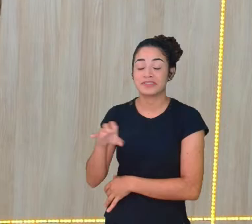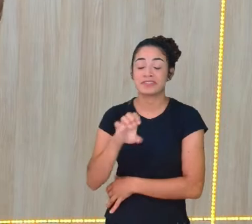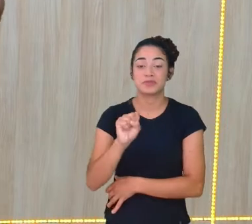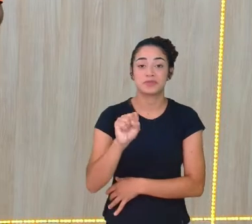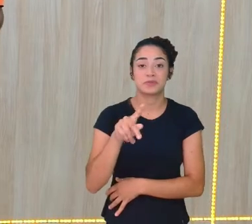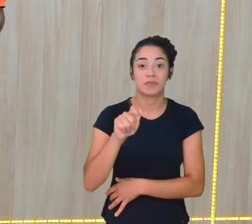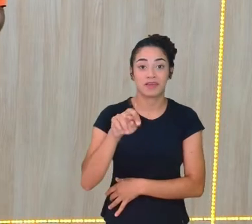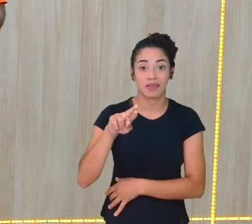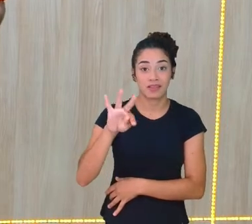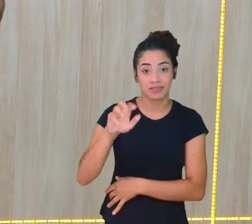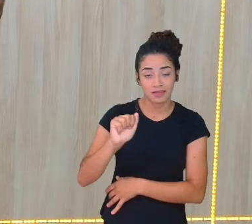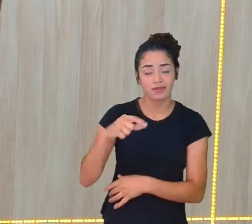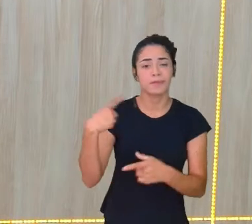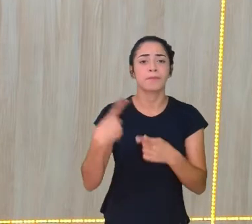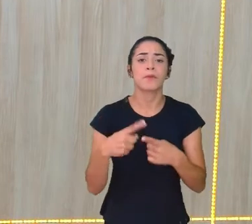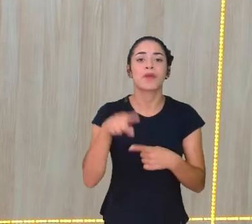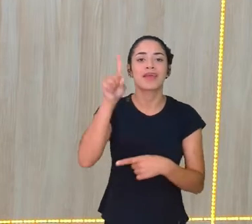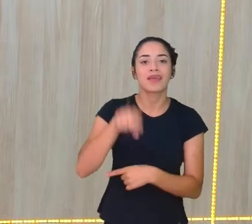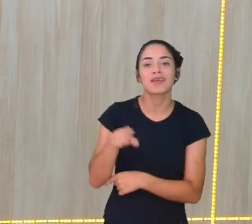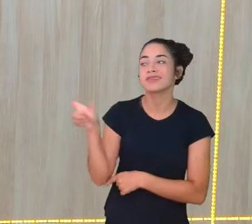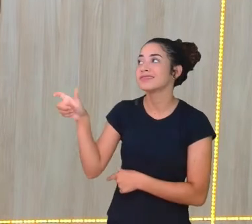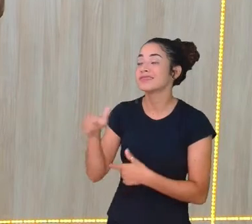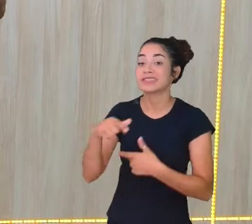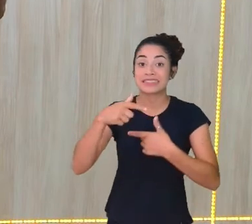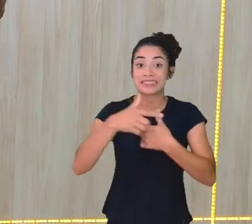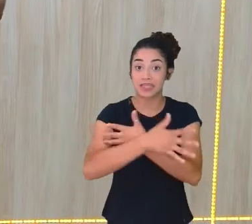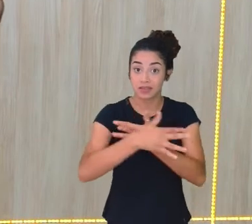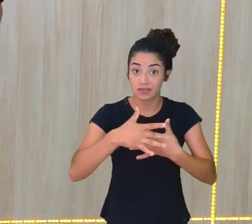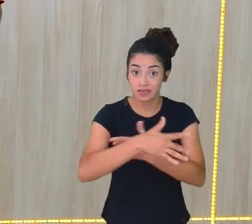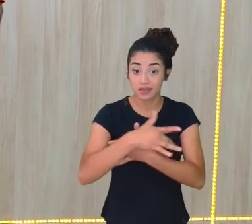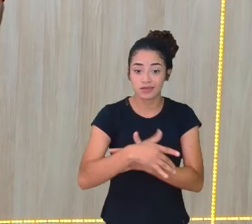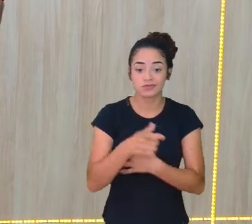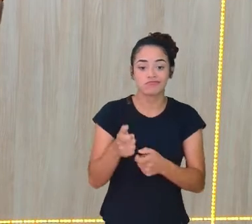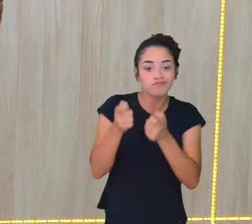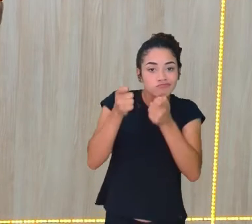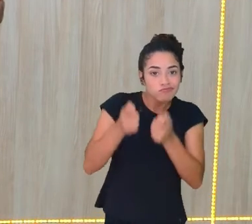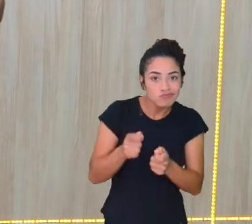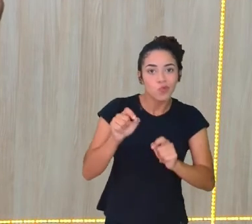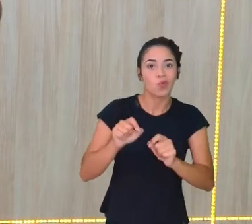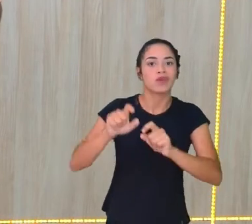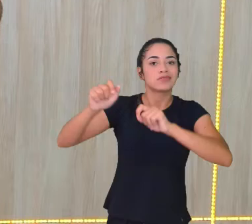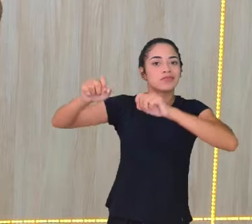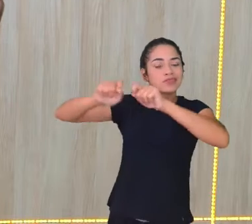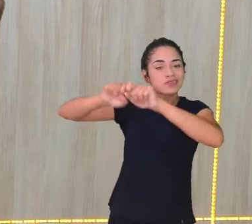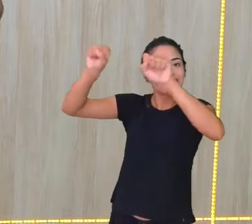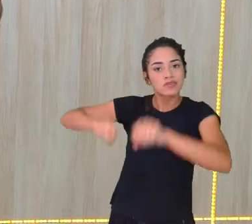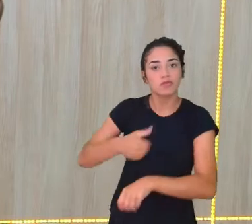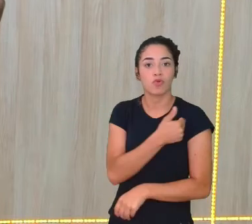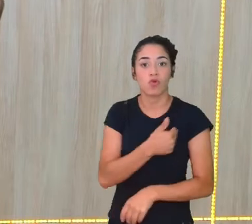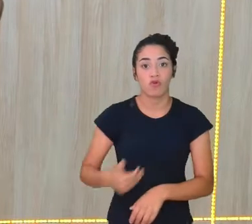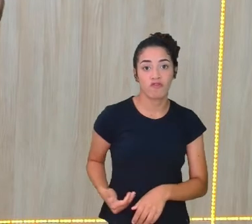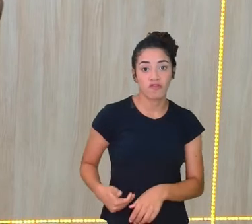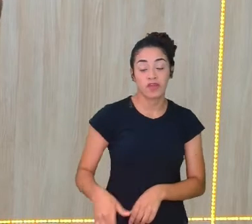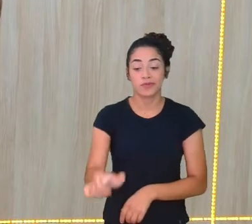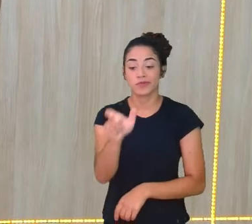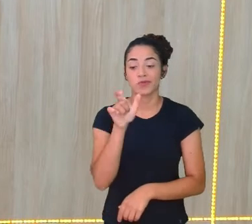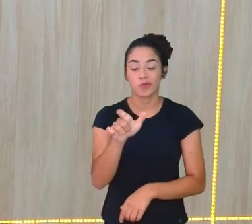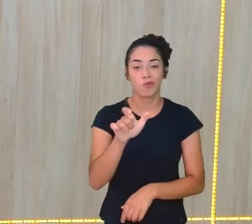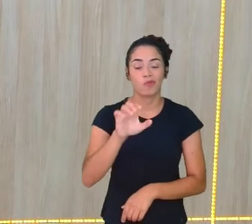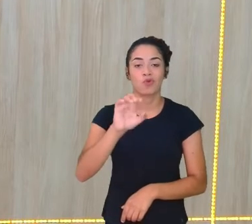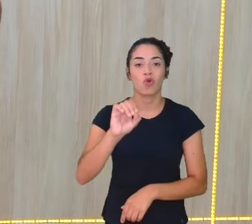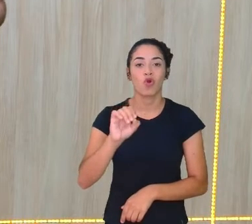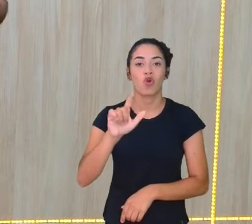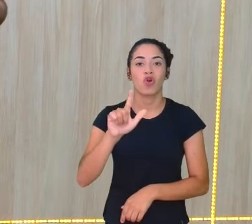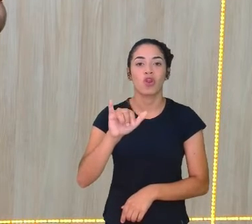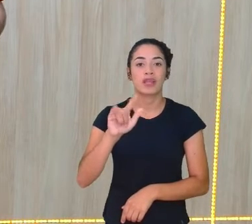Porque Esparta, ela é uma cidade, né, onde prevaleceu esse sistema de governo chamado de